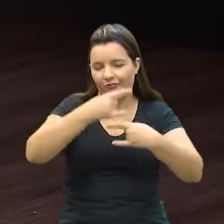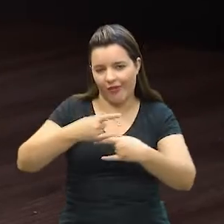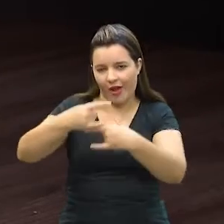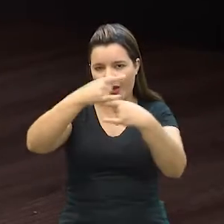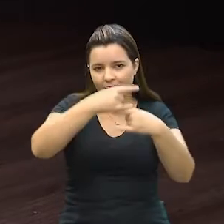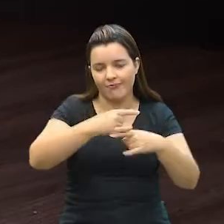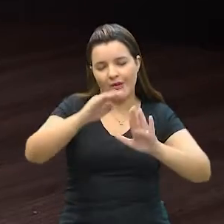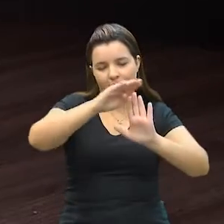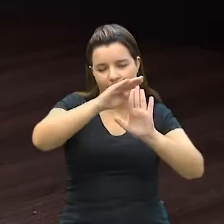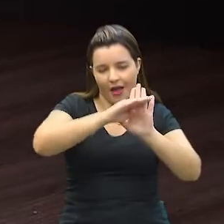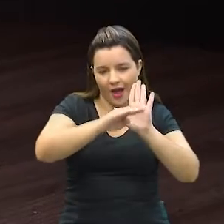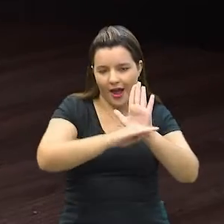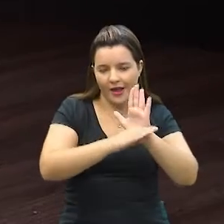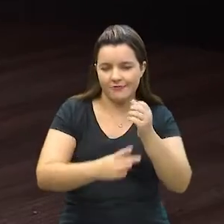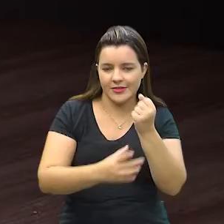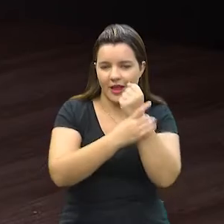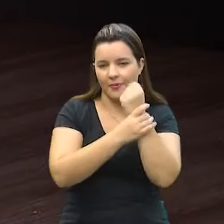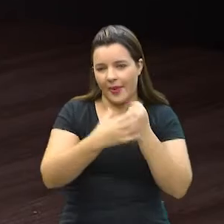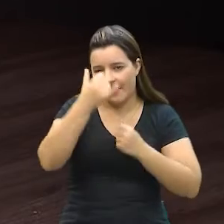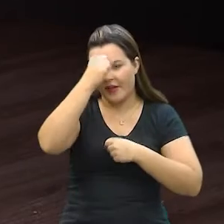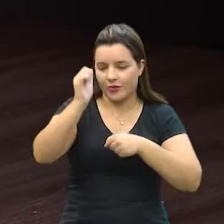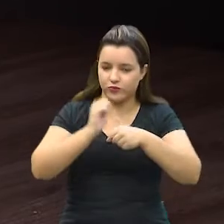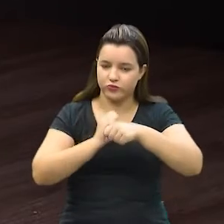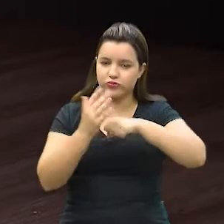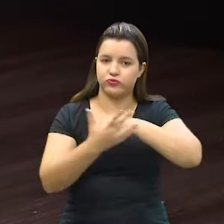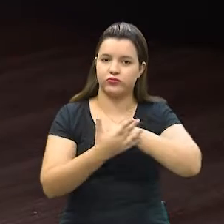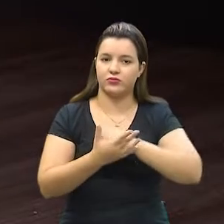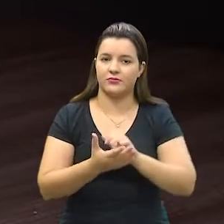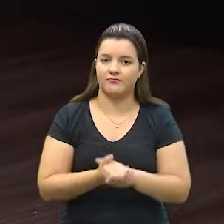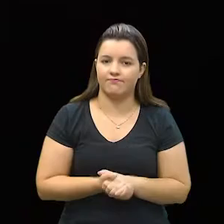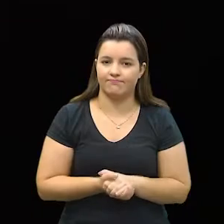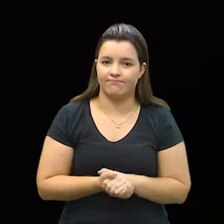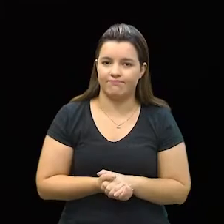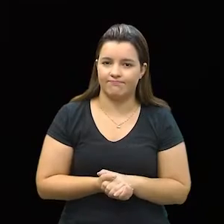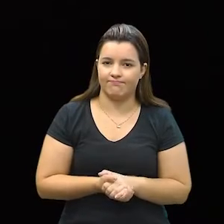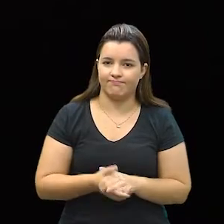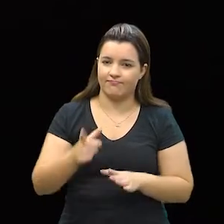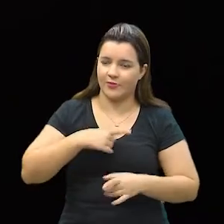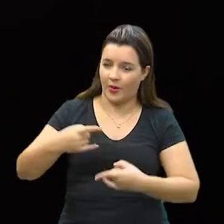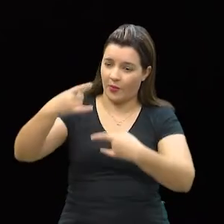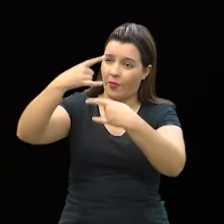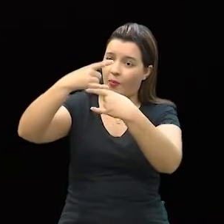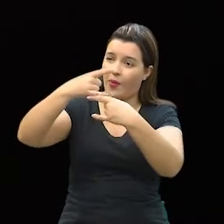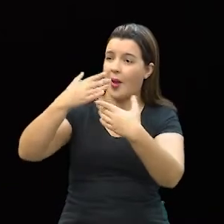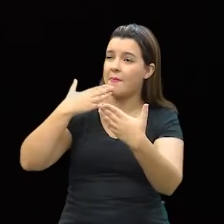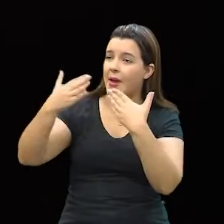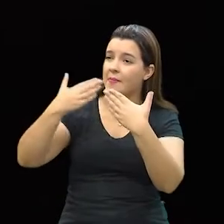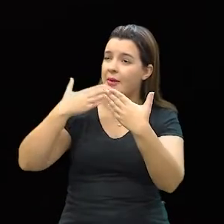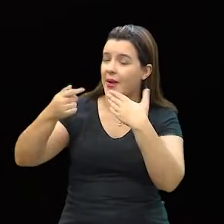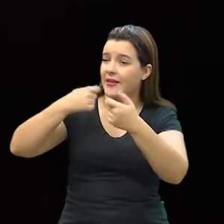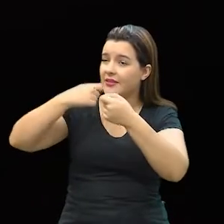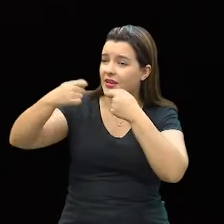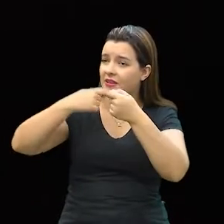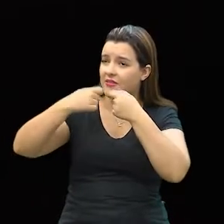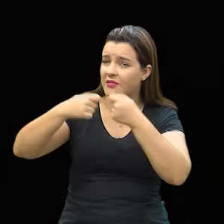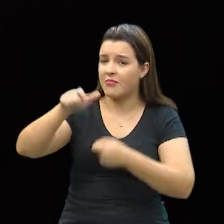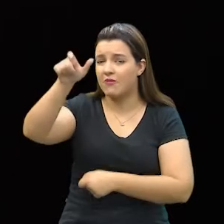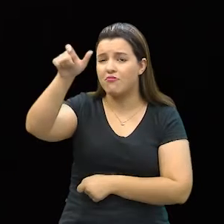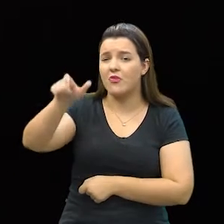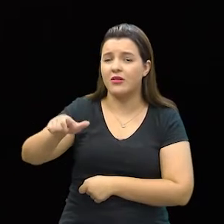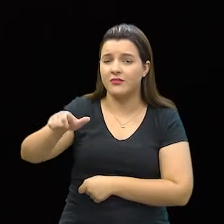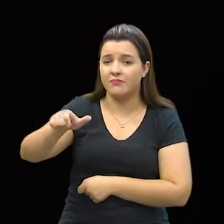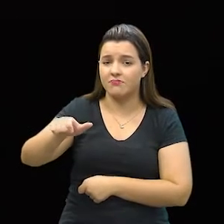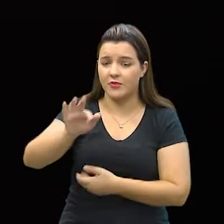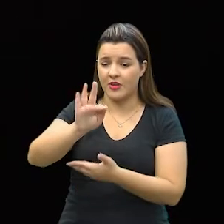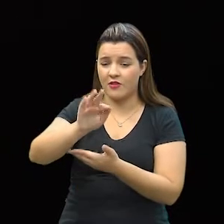novo coronavírus. E a gente conversa com o nosso entrevistado assim, direto na telinha. E agora com quem a gente fala é